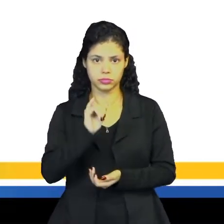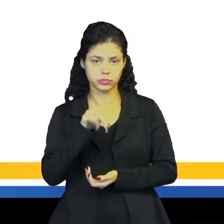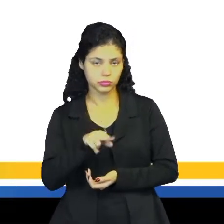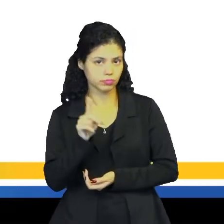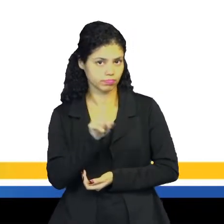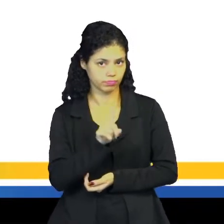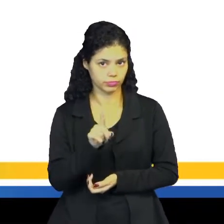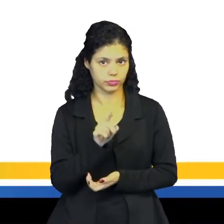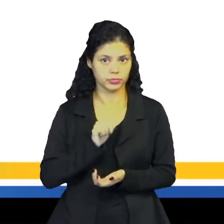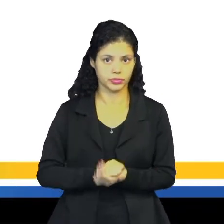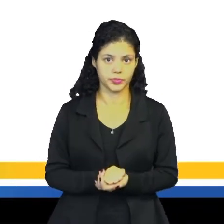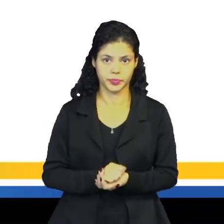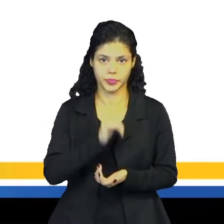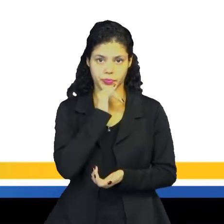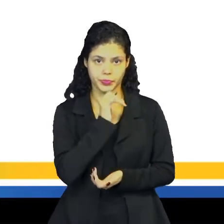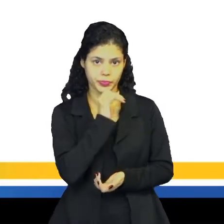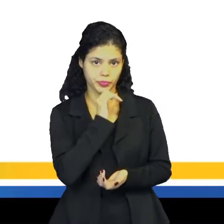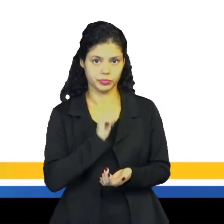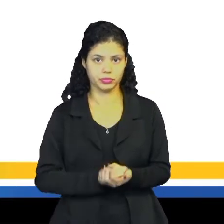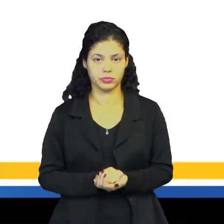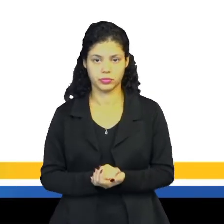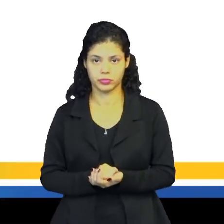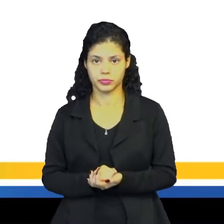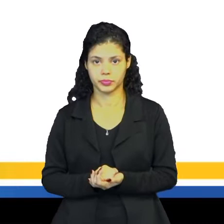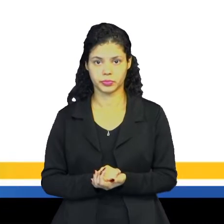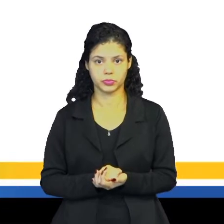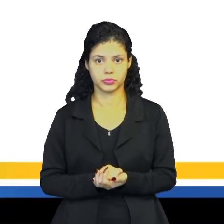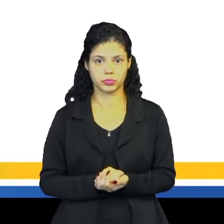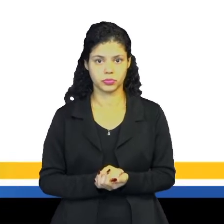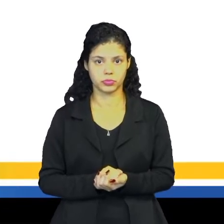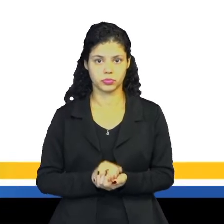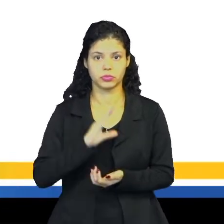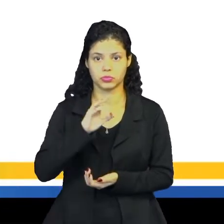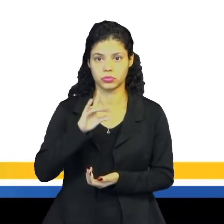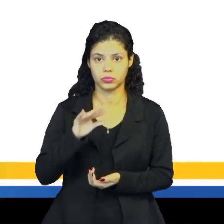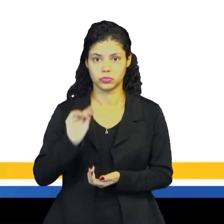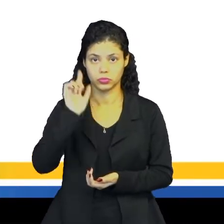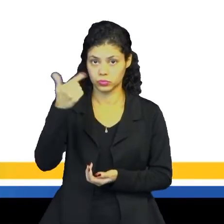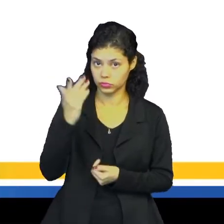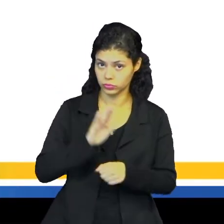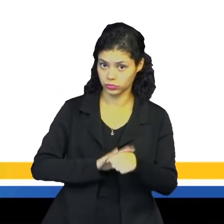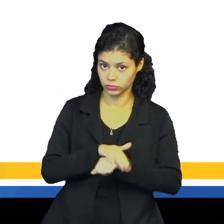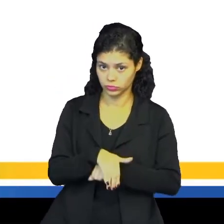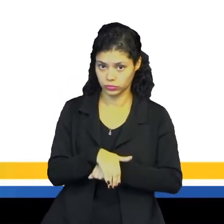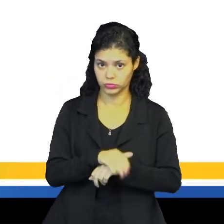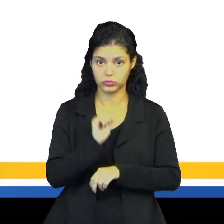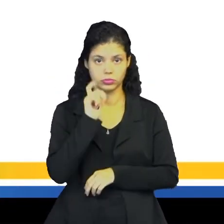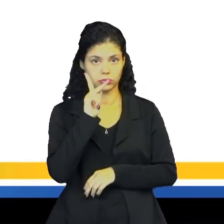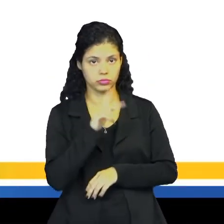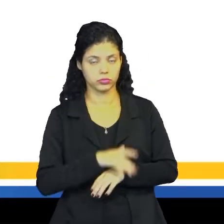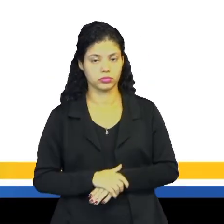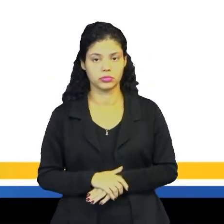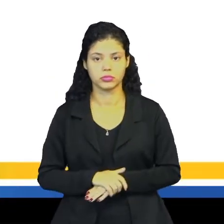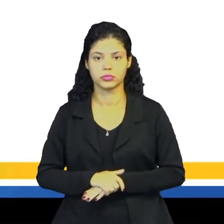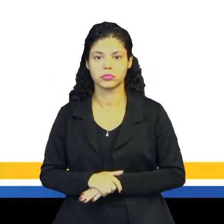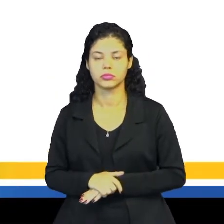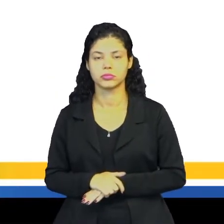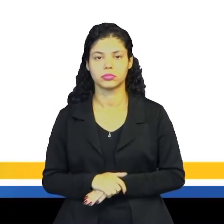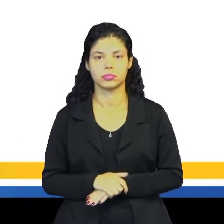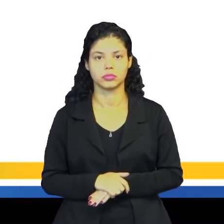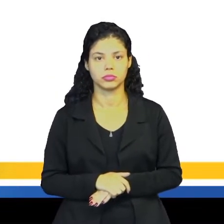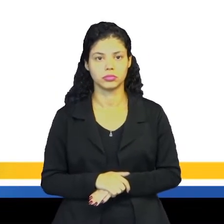in. Como, por exemplo, the show will be at night. O show será à noite, ok? Essa vai ser uma